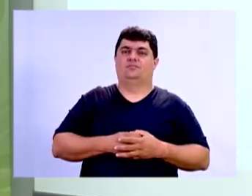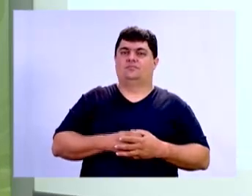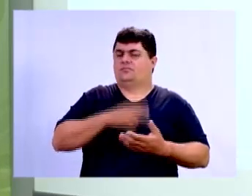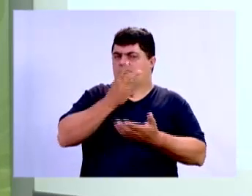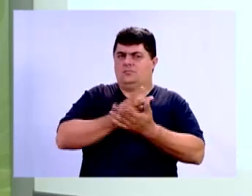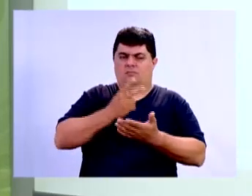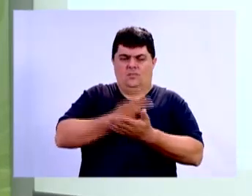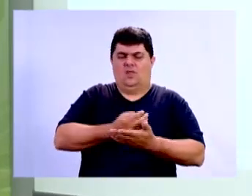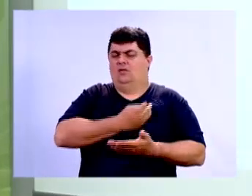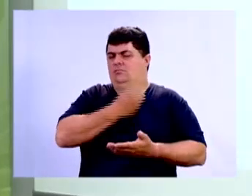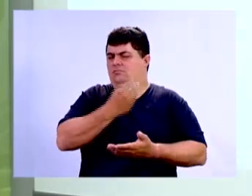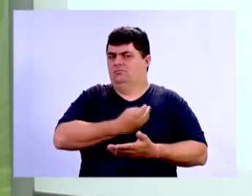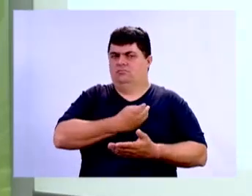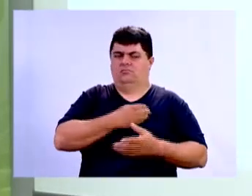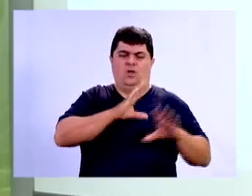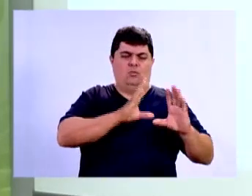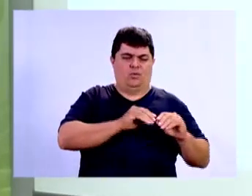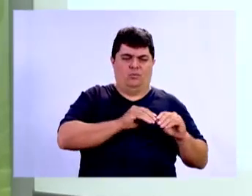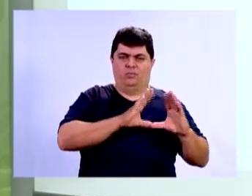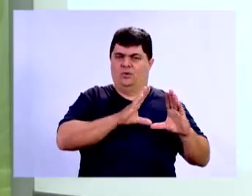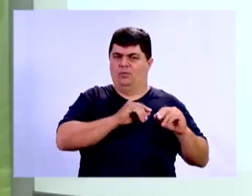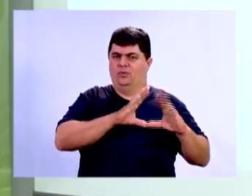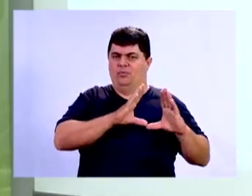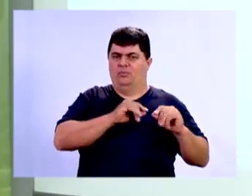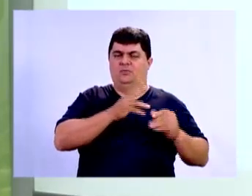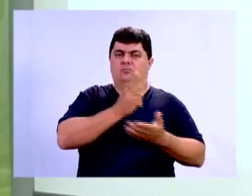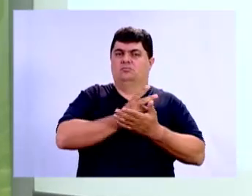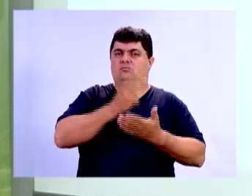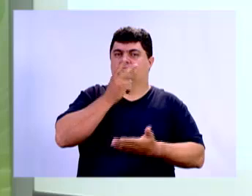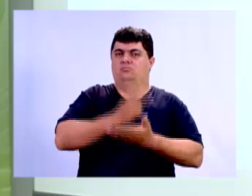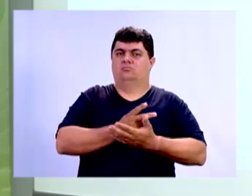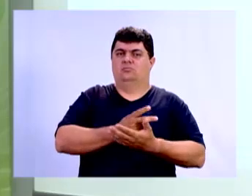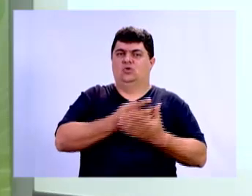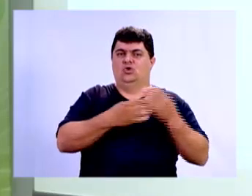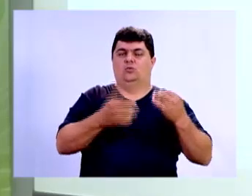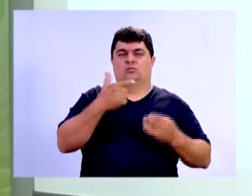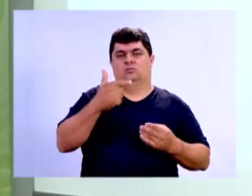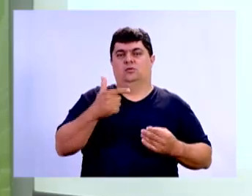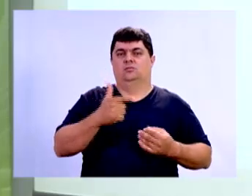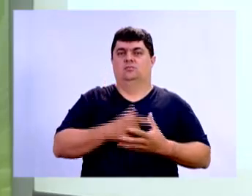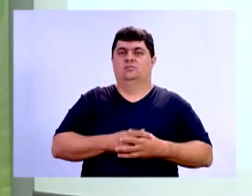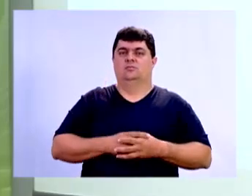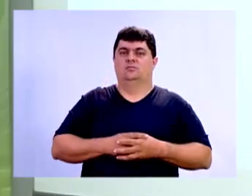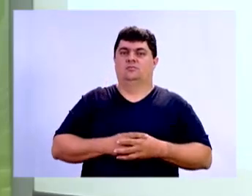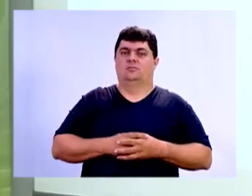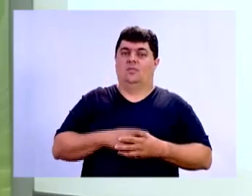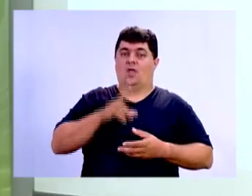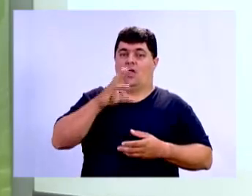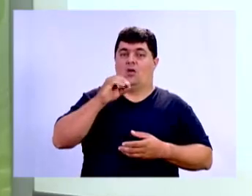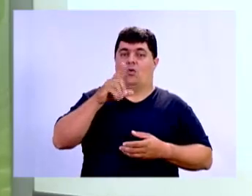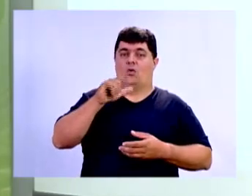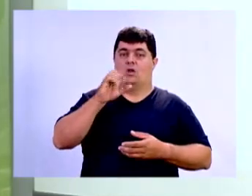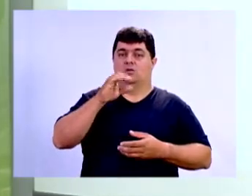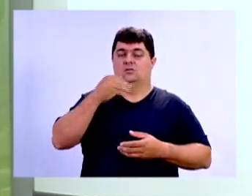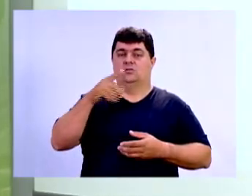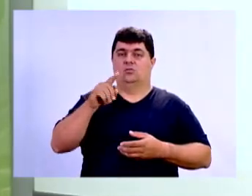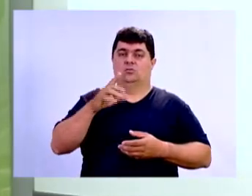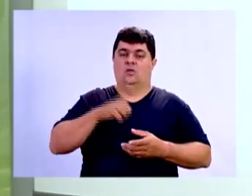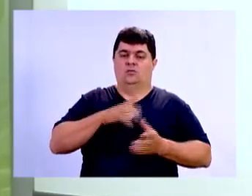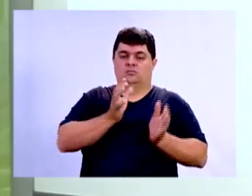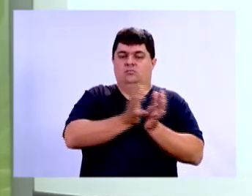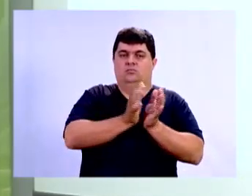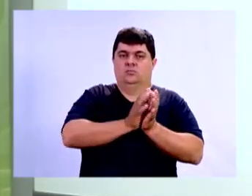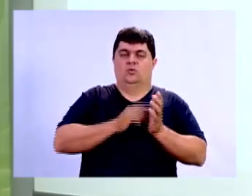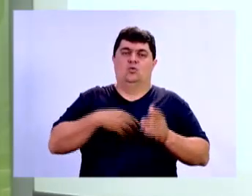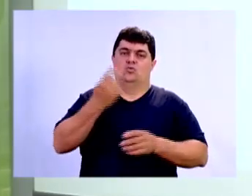continuam existindo mesmo se você desligar o computador, etc., né? Você trabalha basicamente com coleções de objetos, porque você não vai trabalhar com